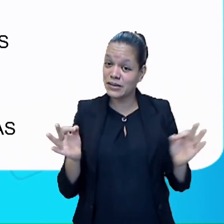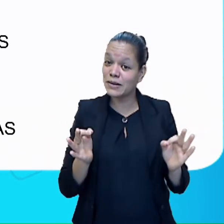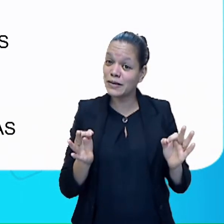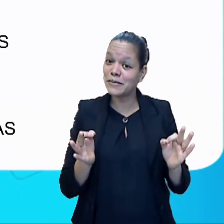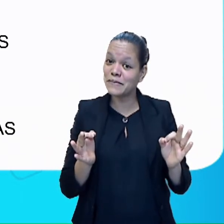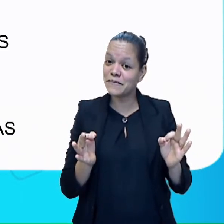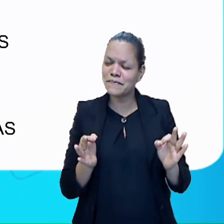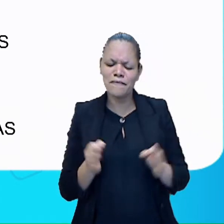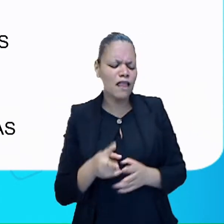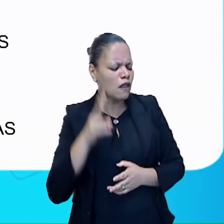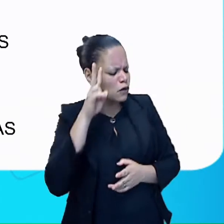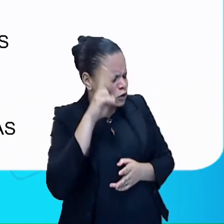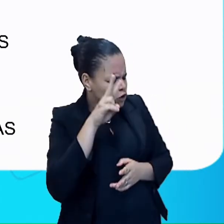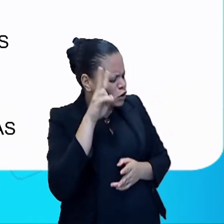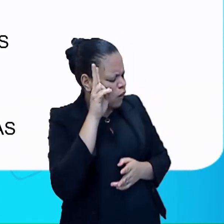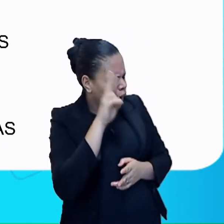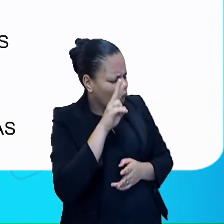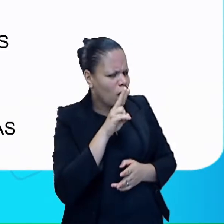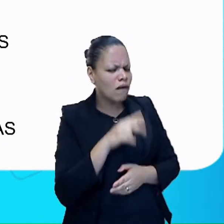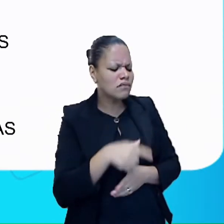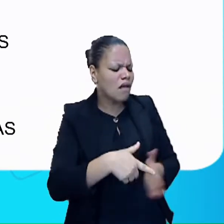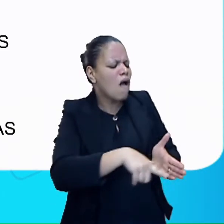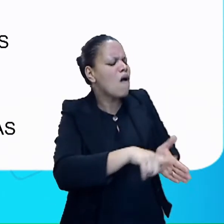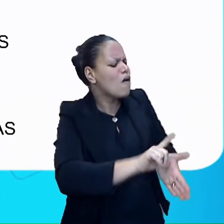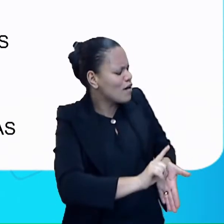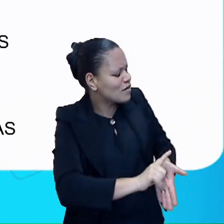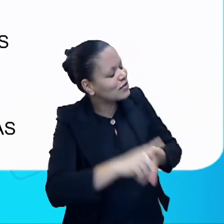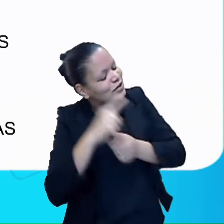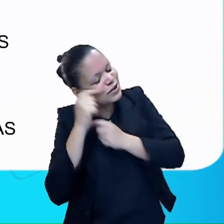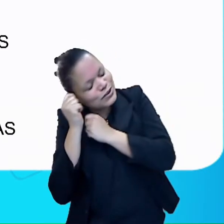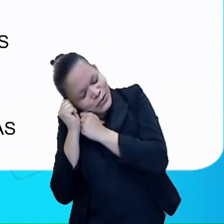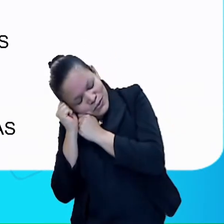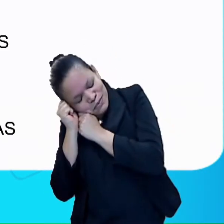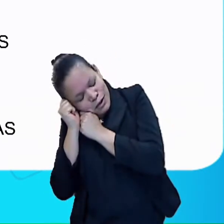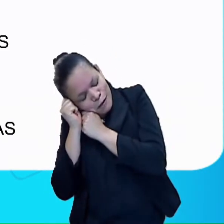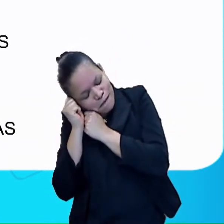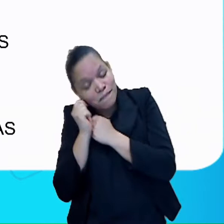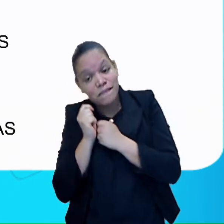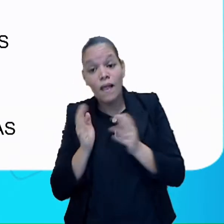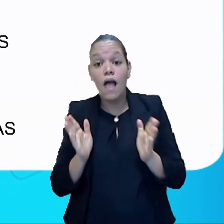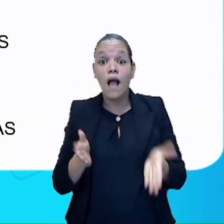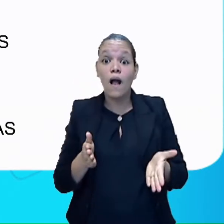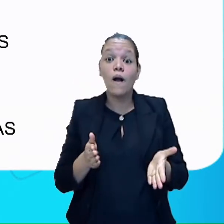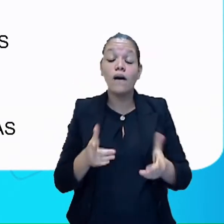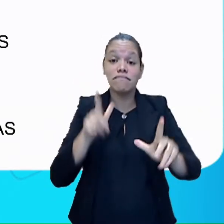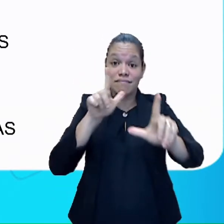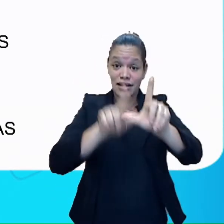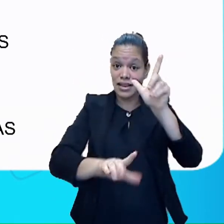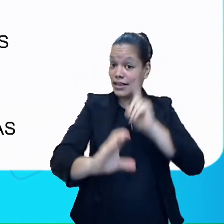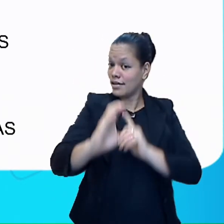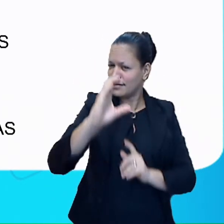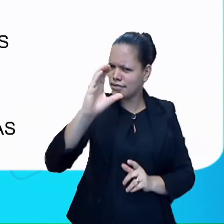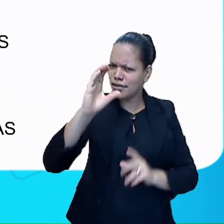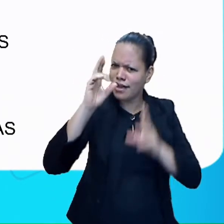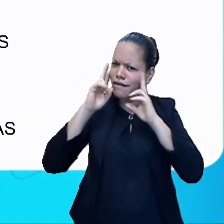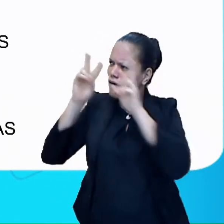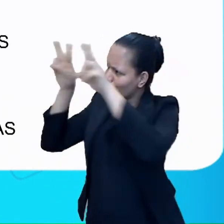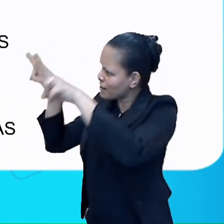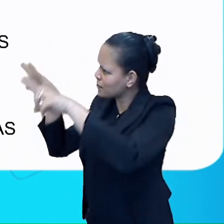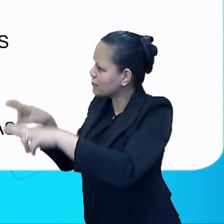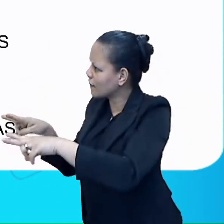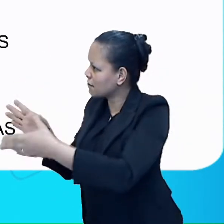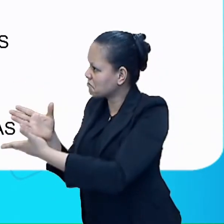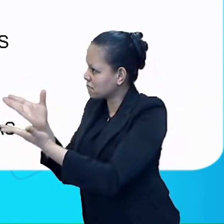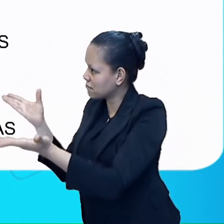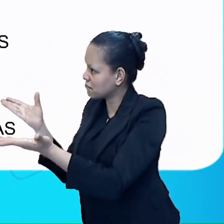história sempre para ele antes de dormir. E a letra C? Vamos ver se ela também está correta, porque a letra B está correta.